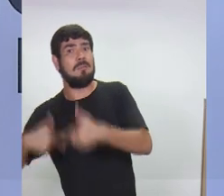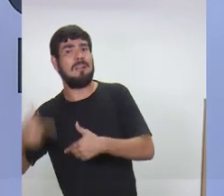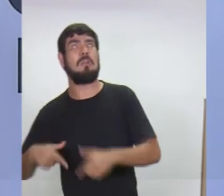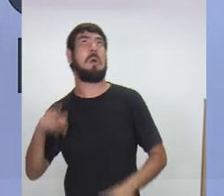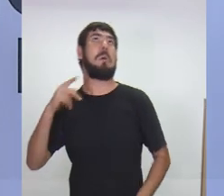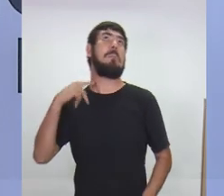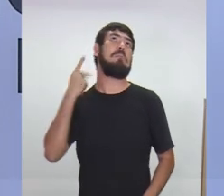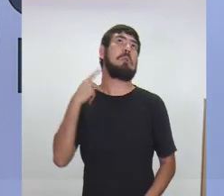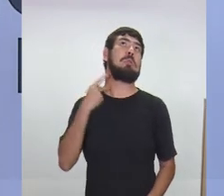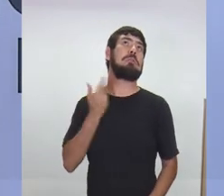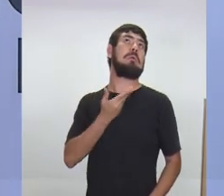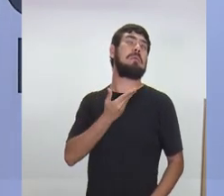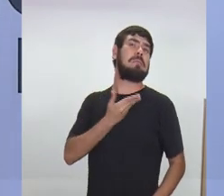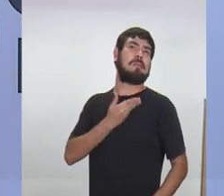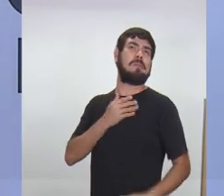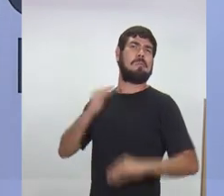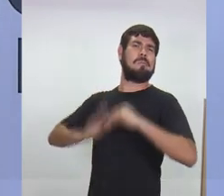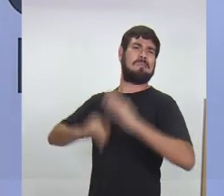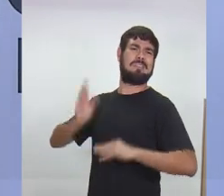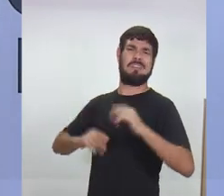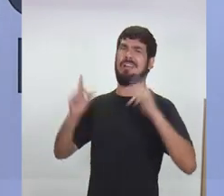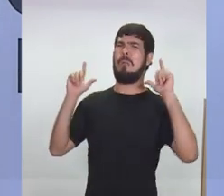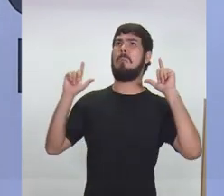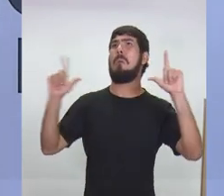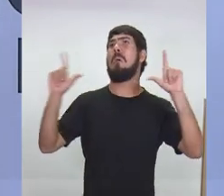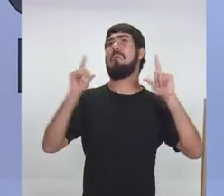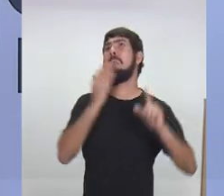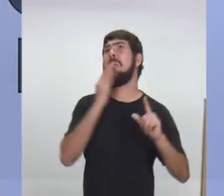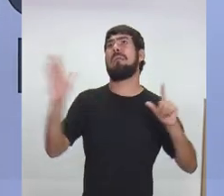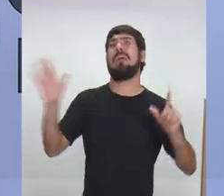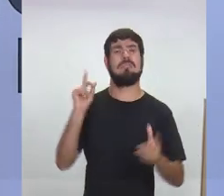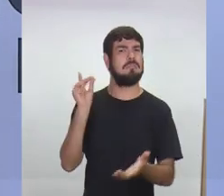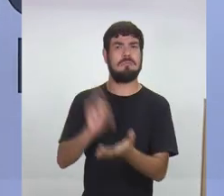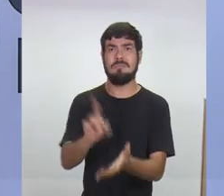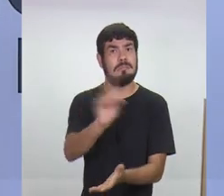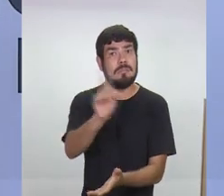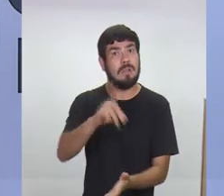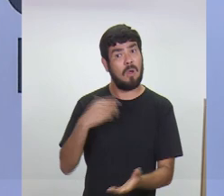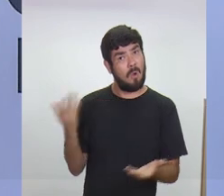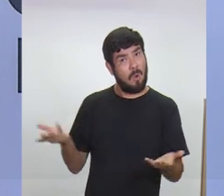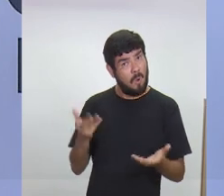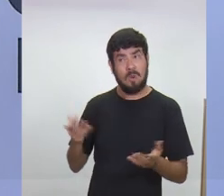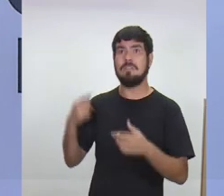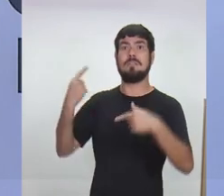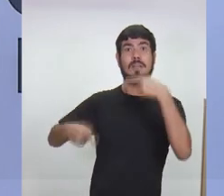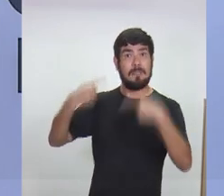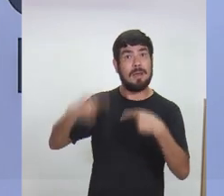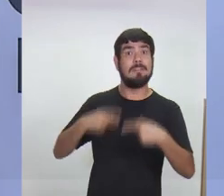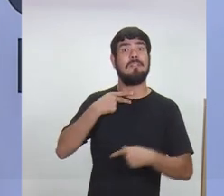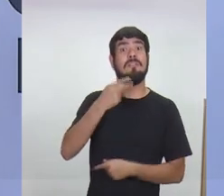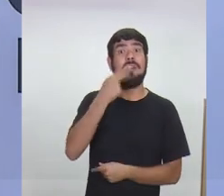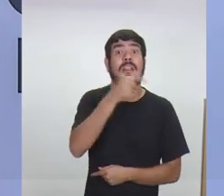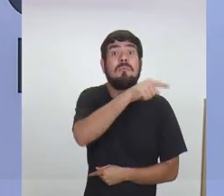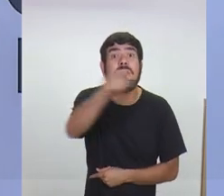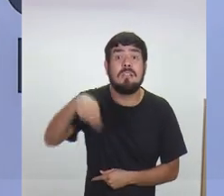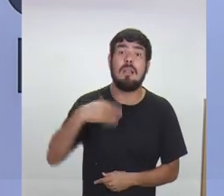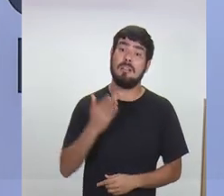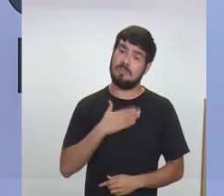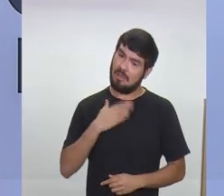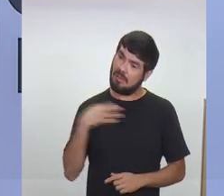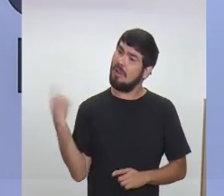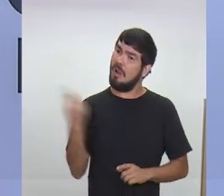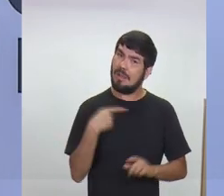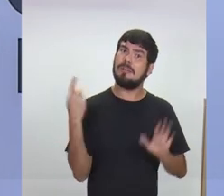política de profissão vem promete não está cumprindo então mostramos hoje participando do debate para colocar a posição da nossa proposta